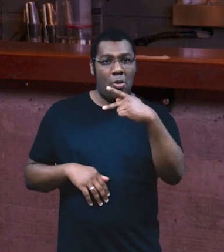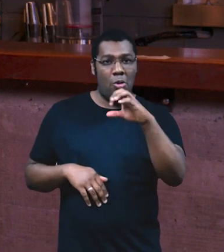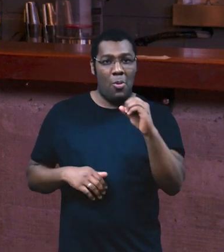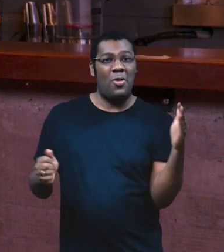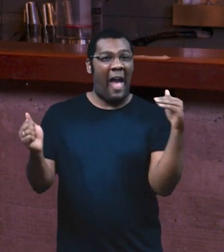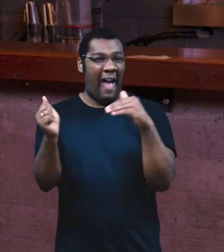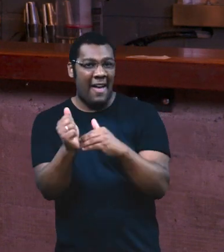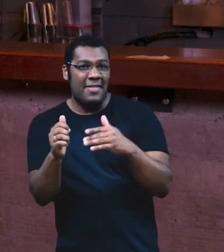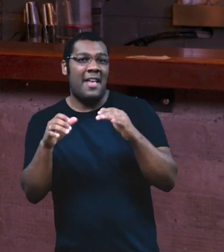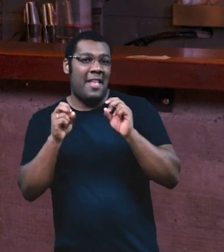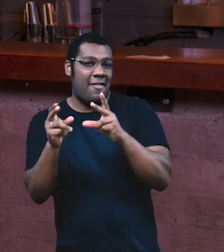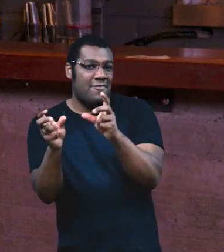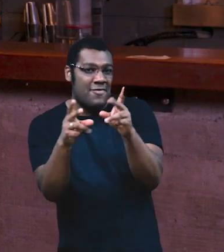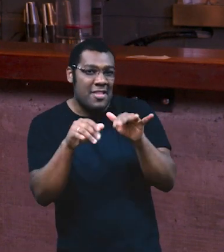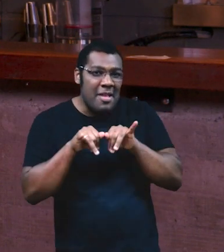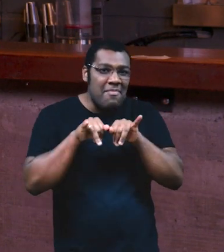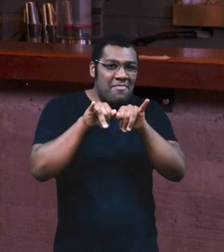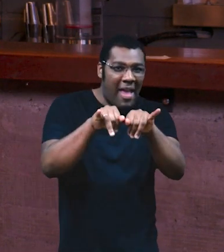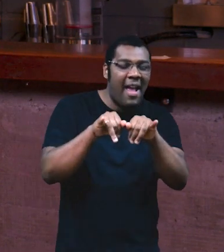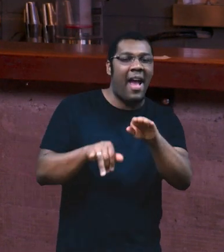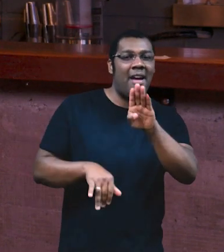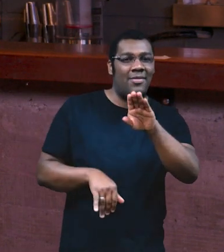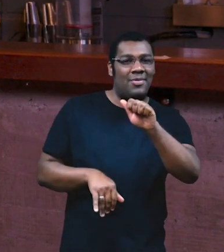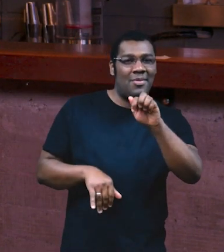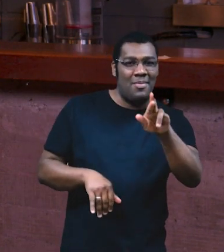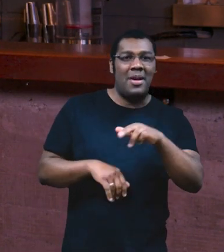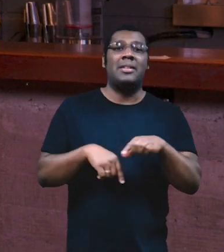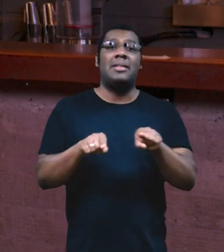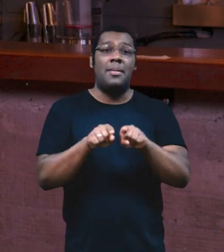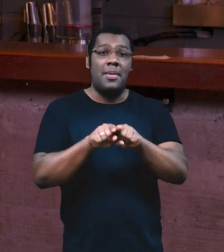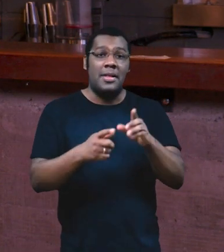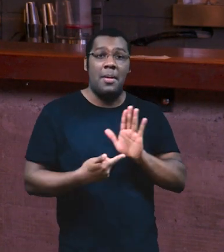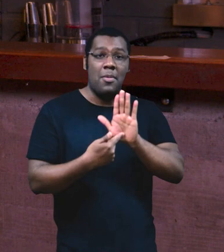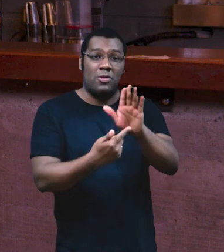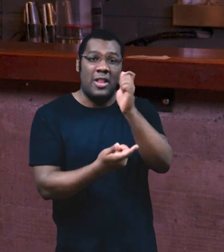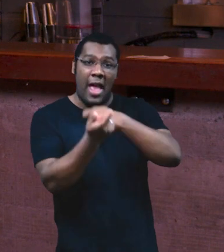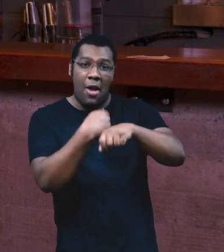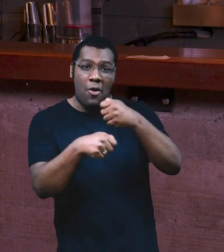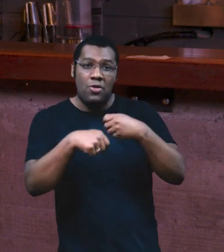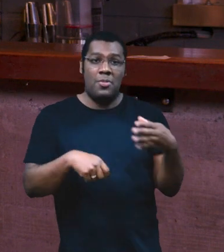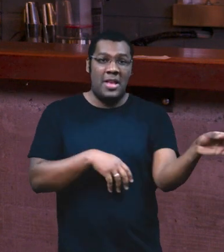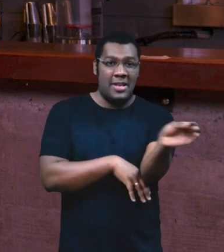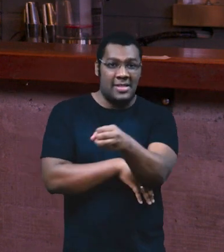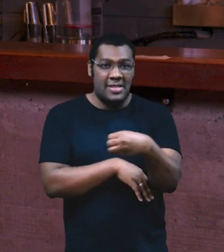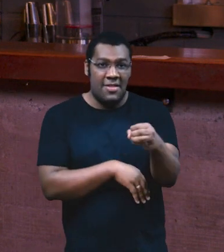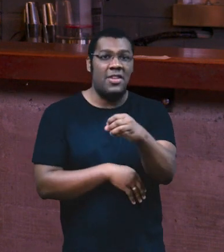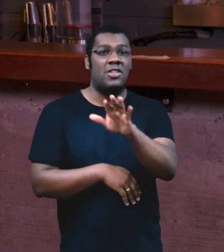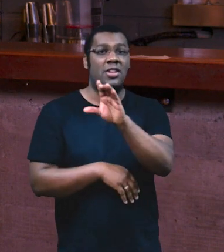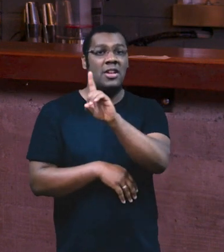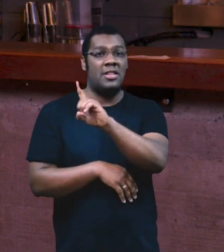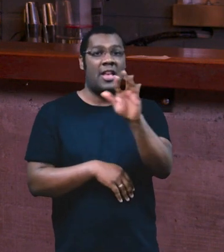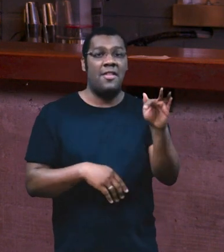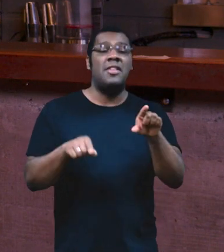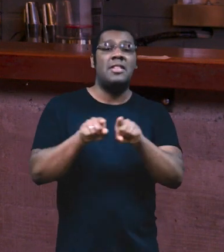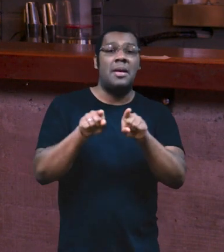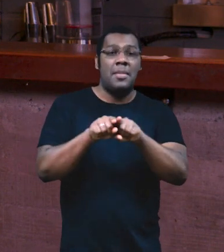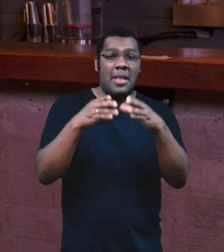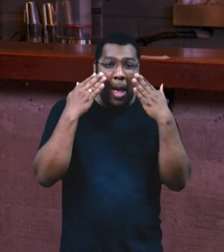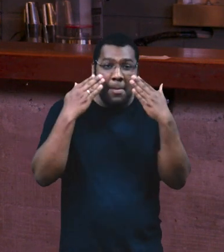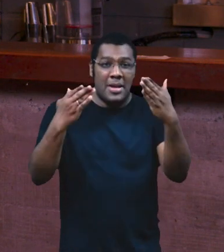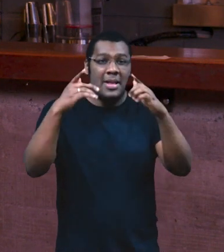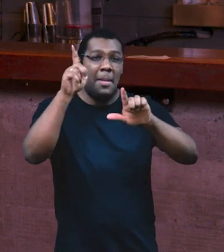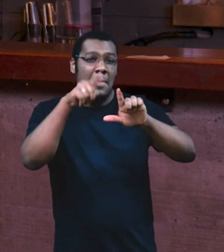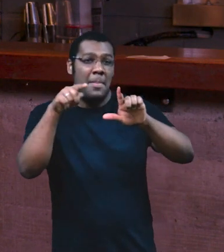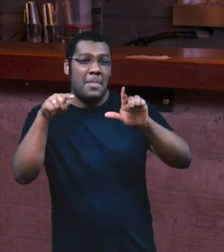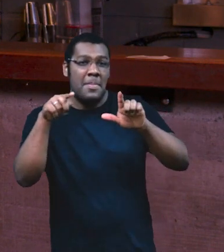supermercados. Abordaremos também o mercado cervejeiro do Distrito Federal e ainda apresentar pesquisas que o